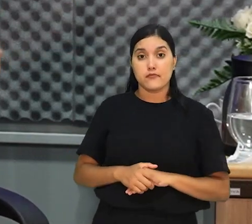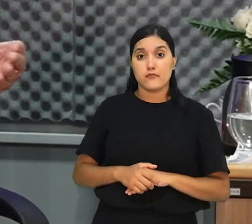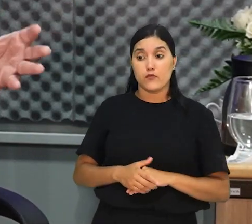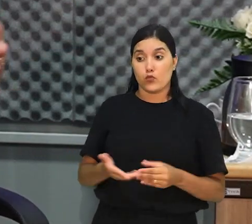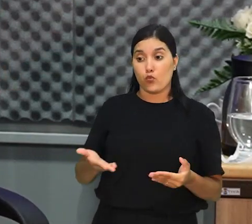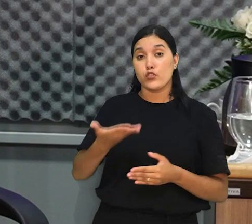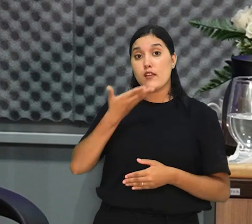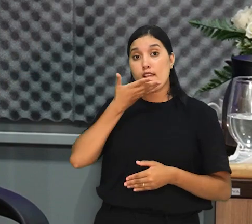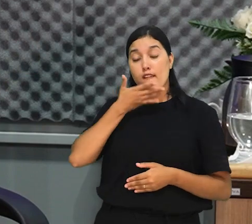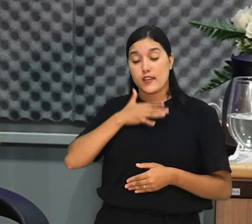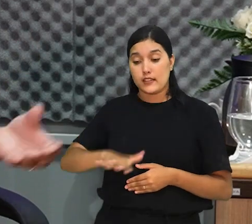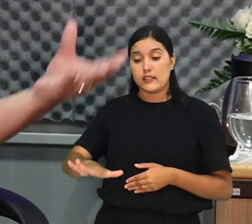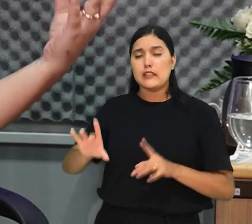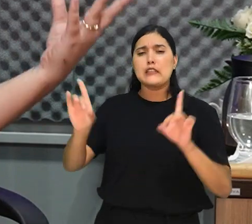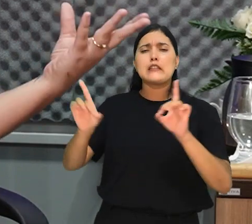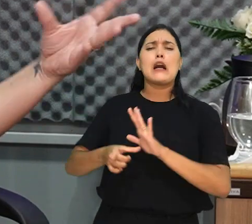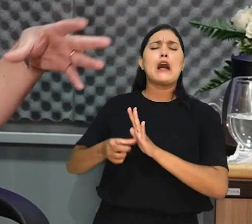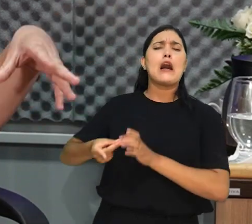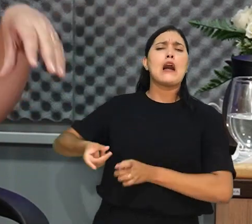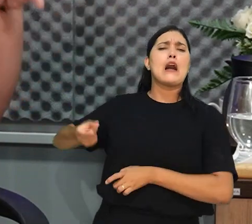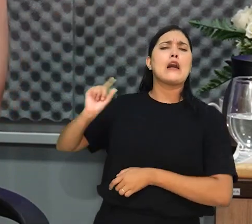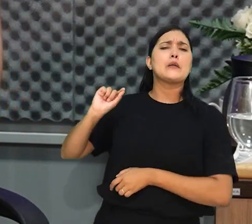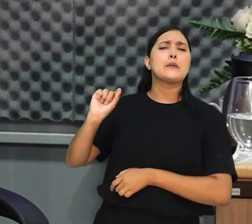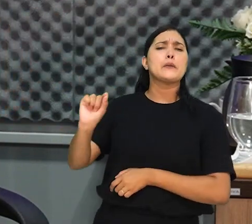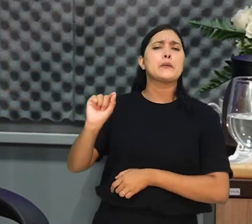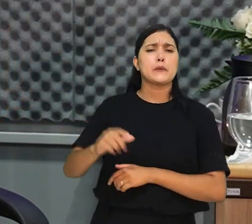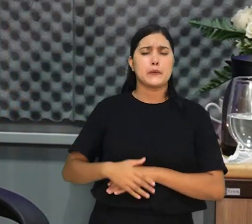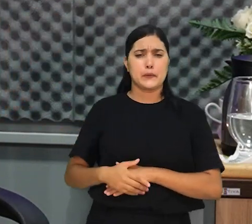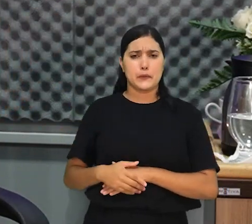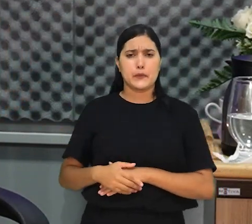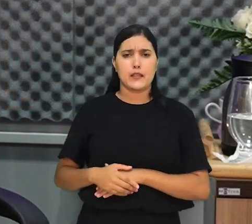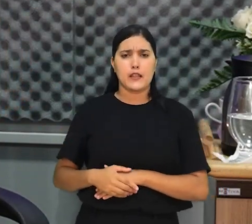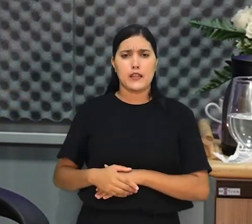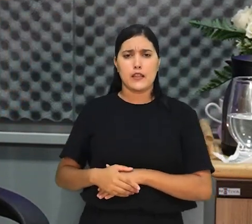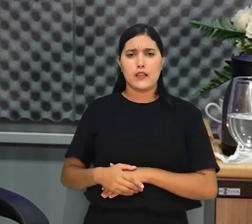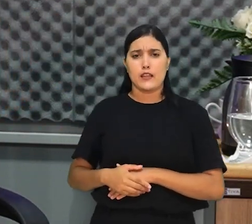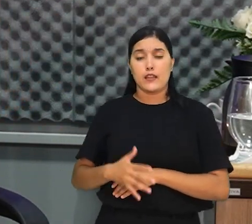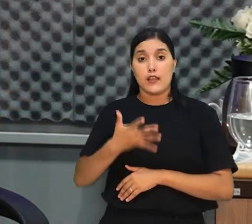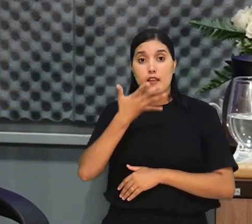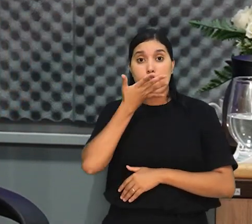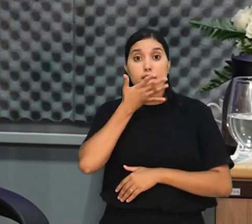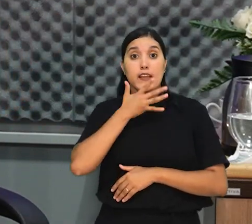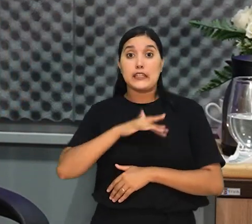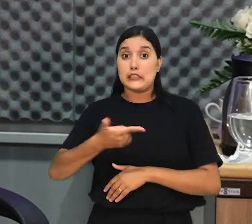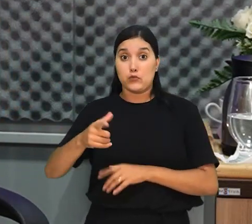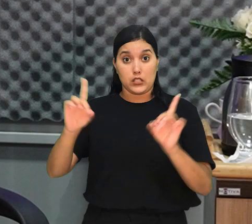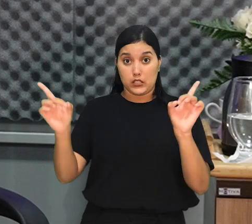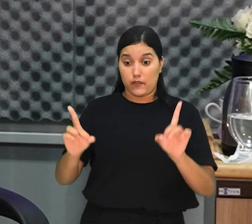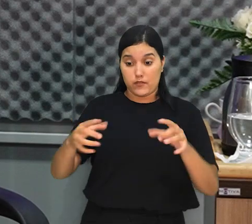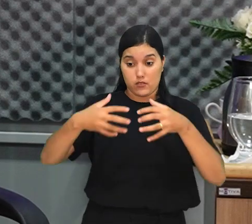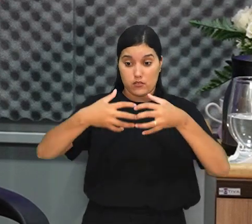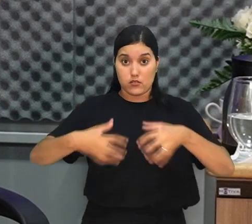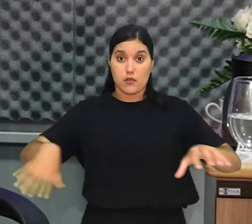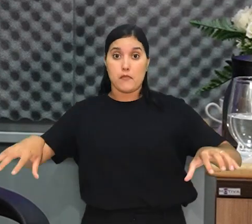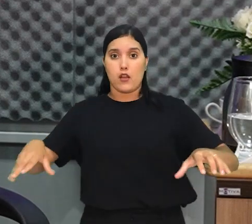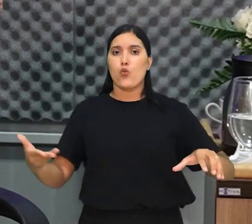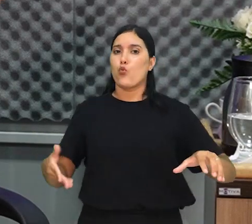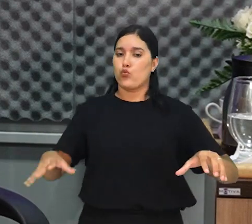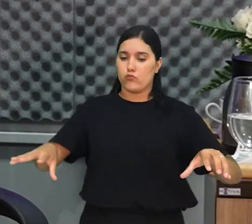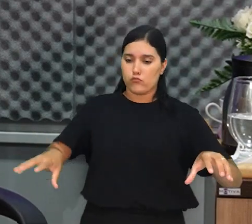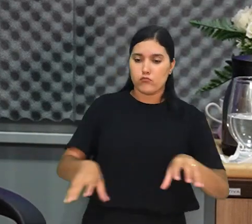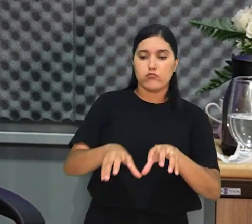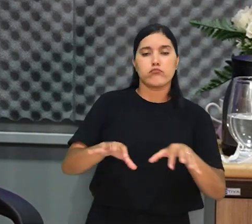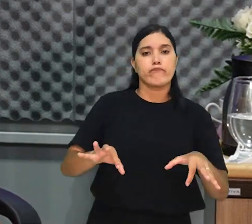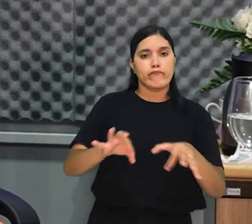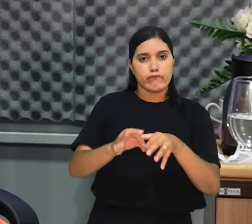né, as crianças com deficiências, que antigamente eram separadas das crianças, digo assim, normais, mas hoje não, hoje